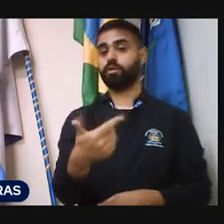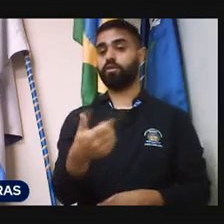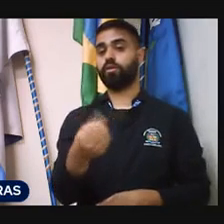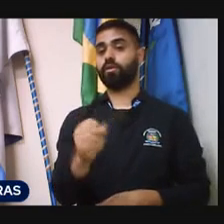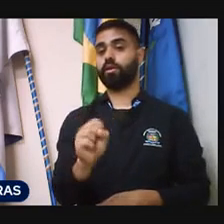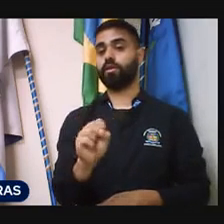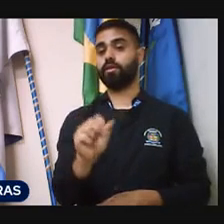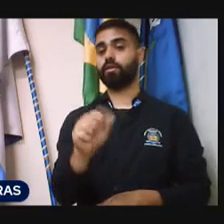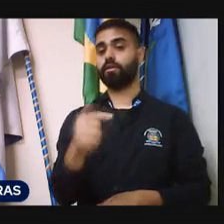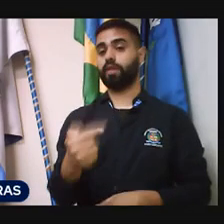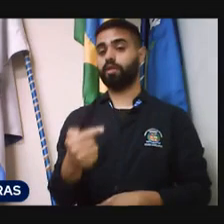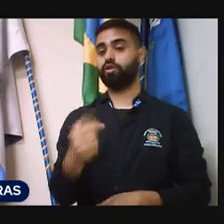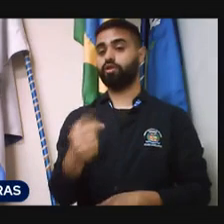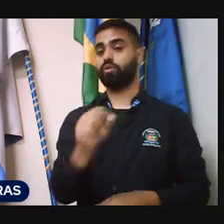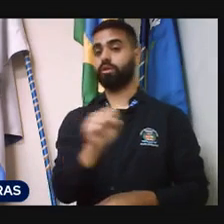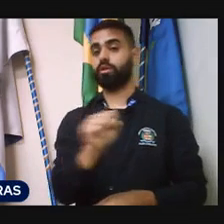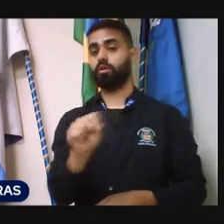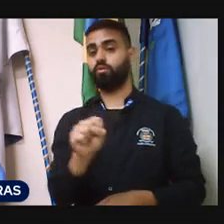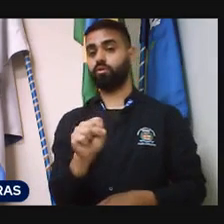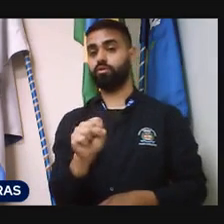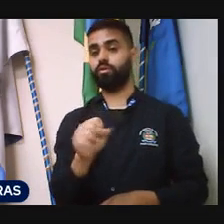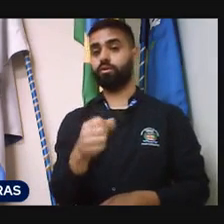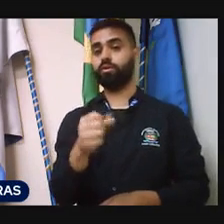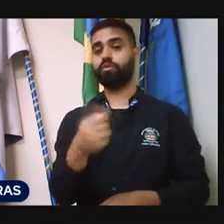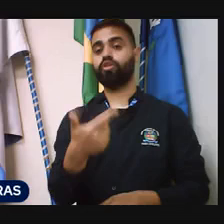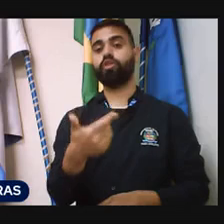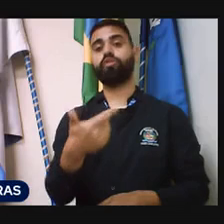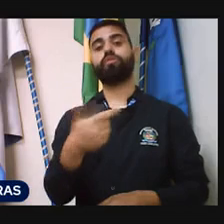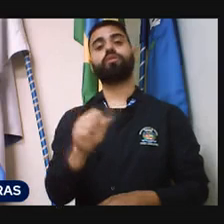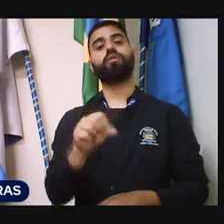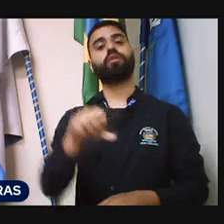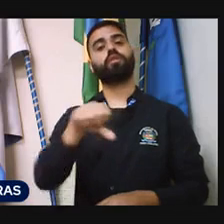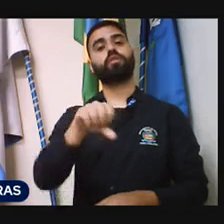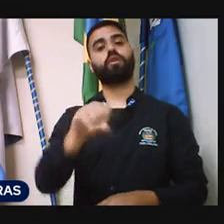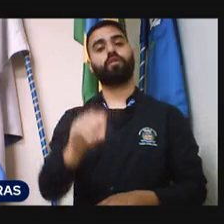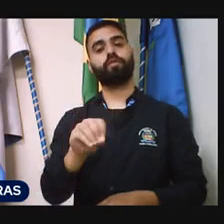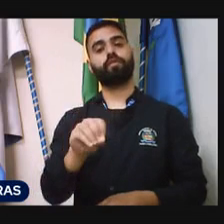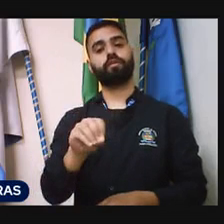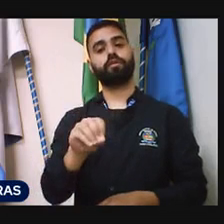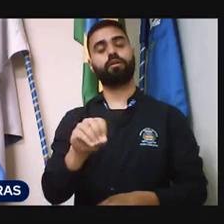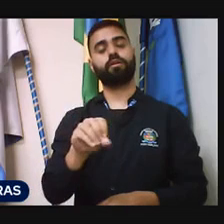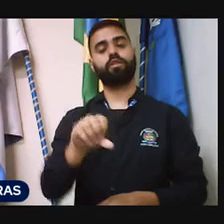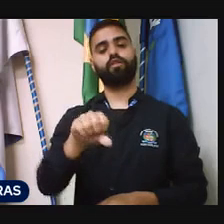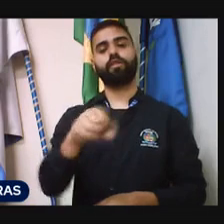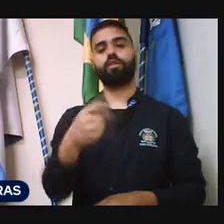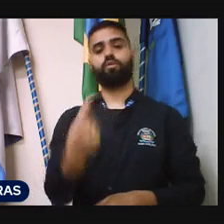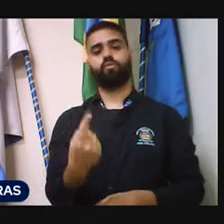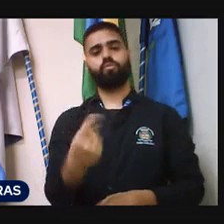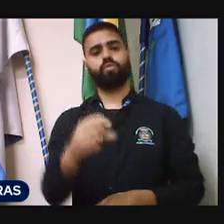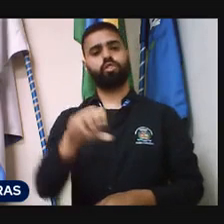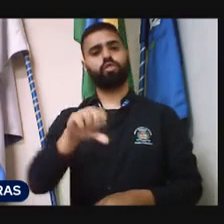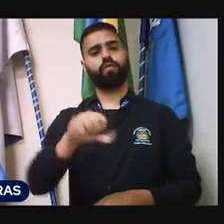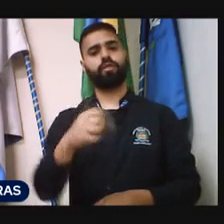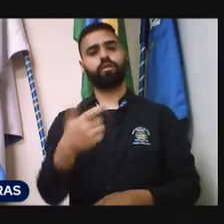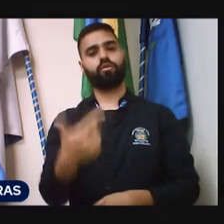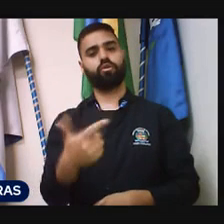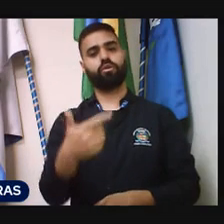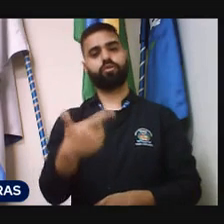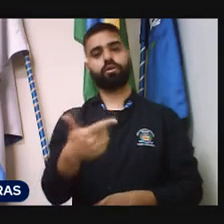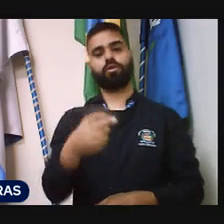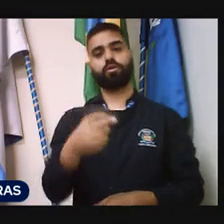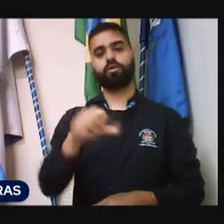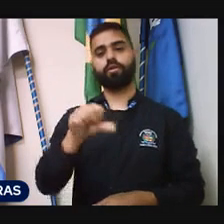287 288 289 290 291 292